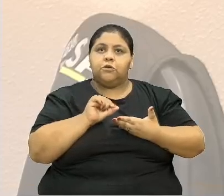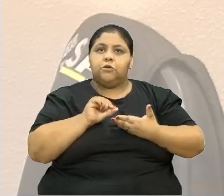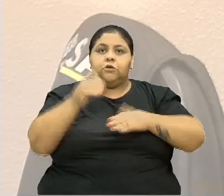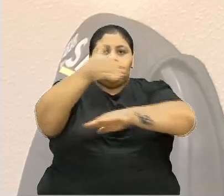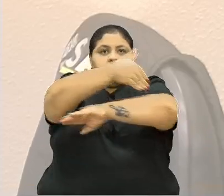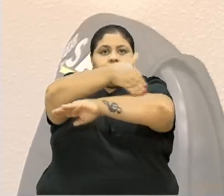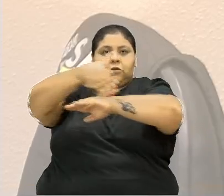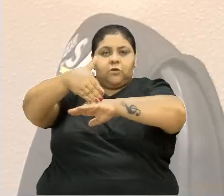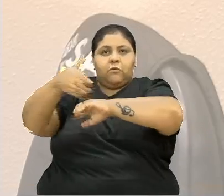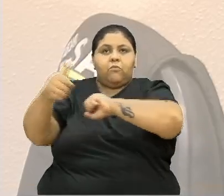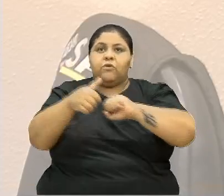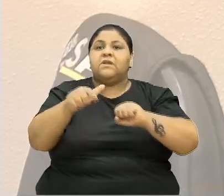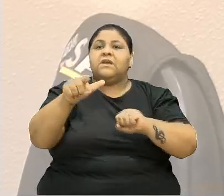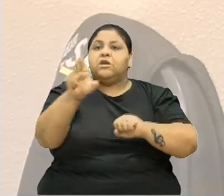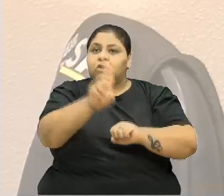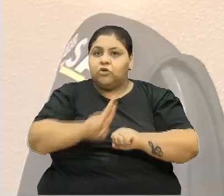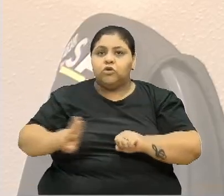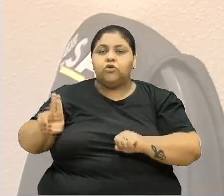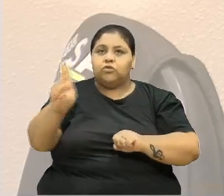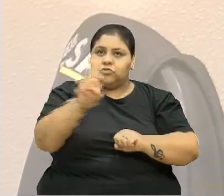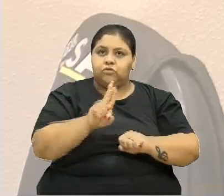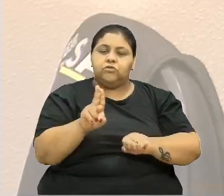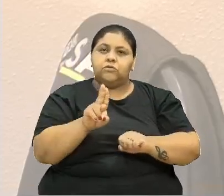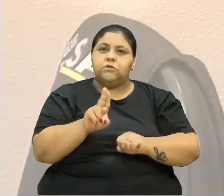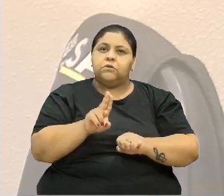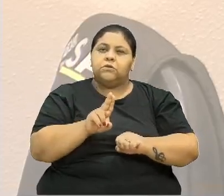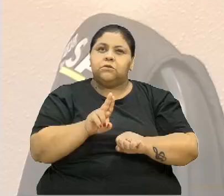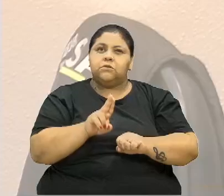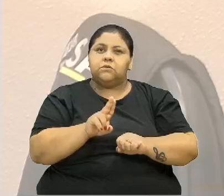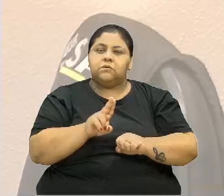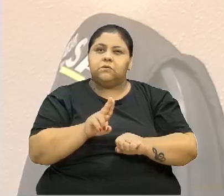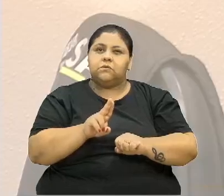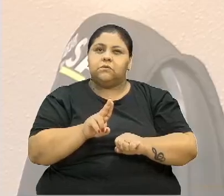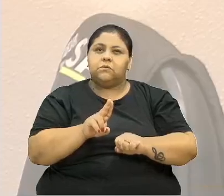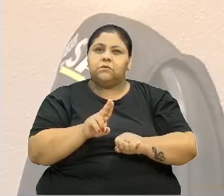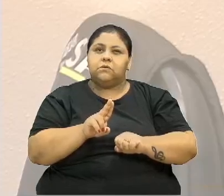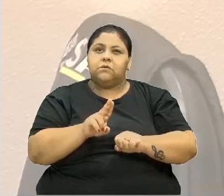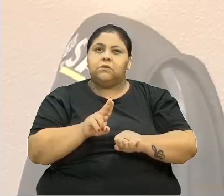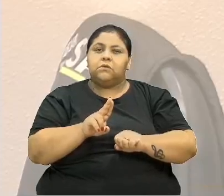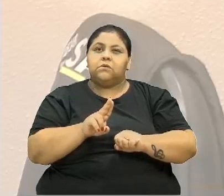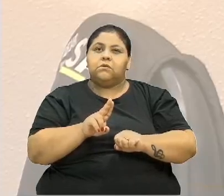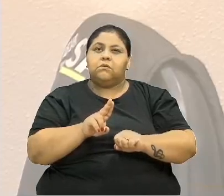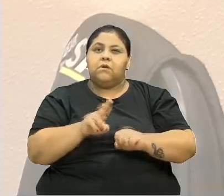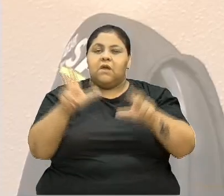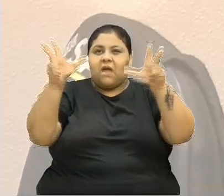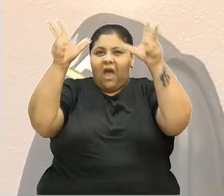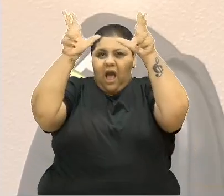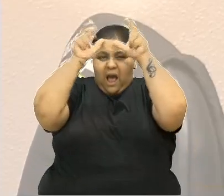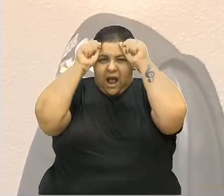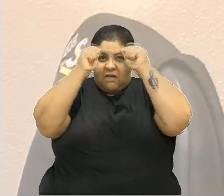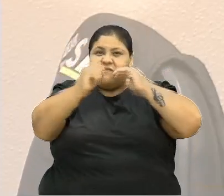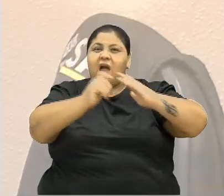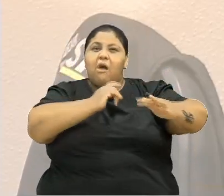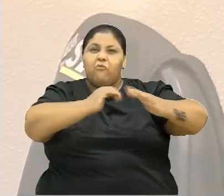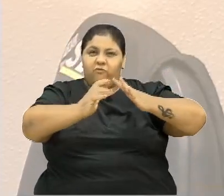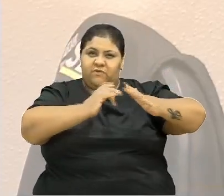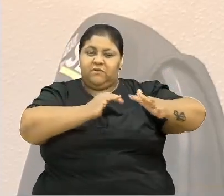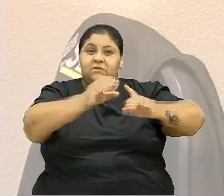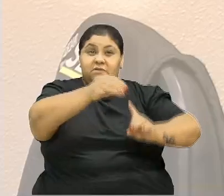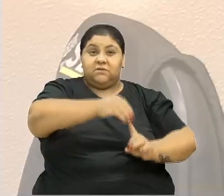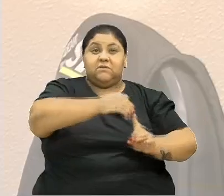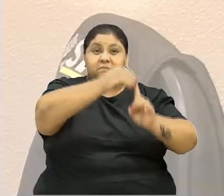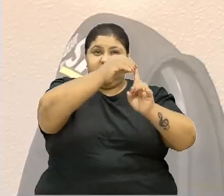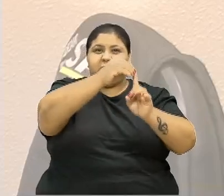públicas para poder ser usados e tirar esse tráfego carregado que é principalmente nas